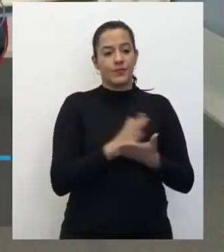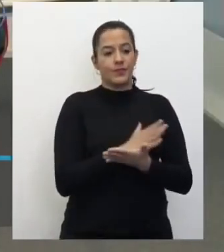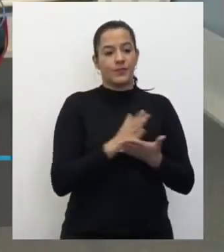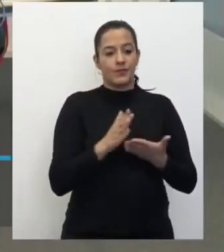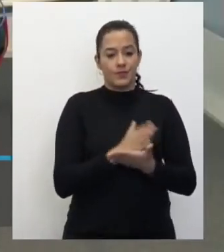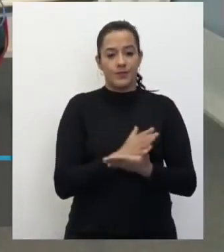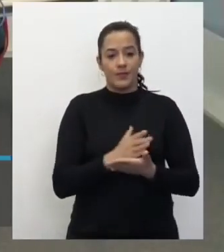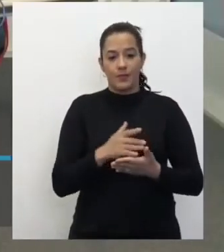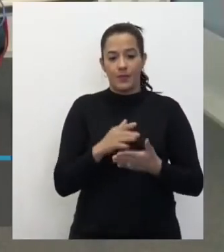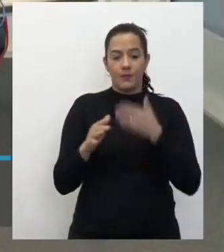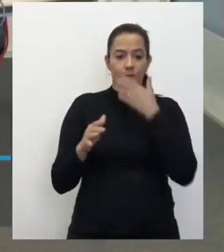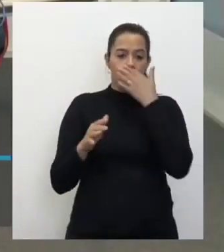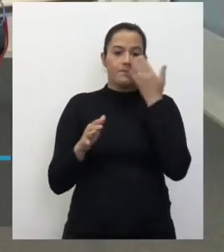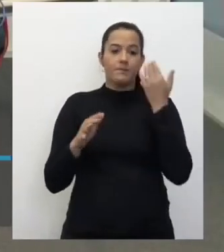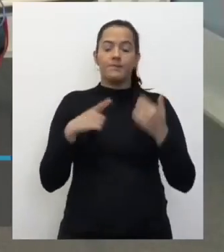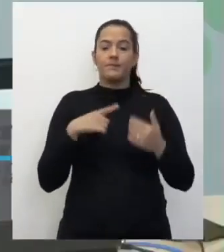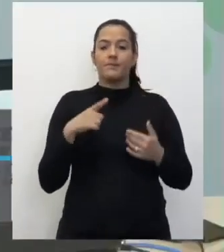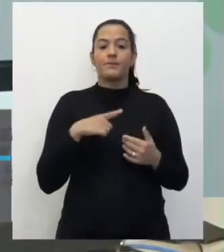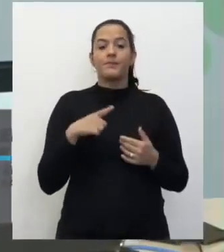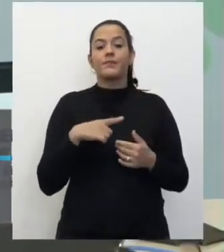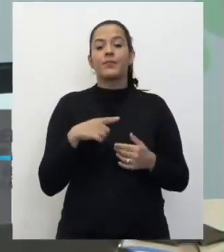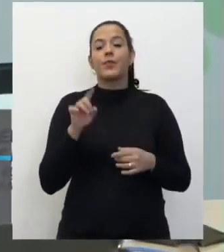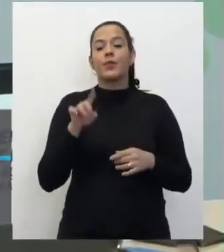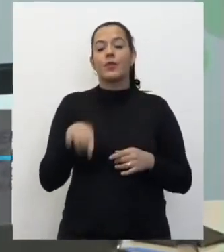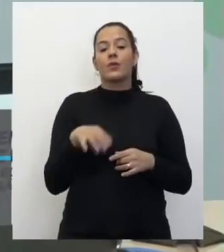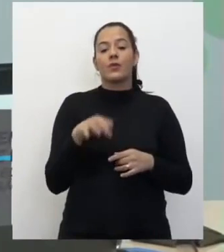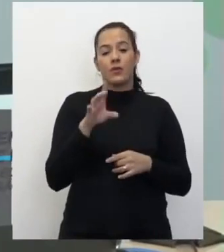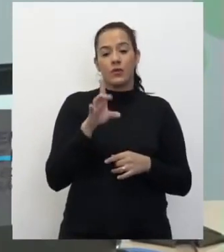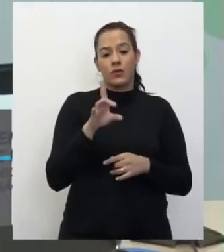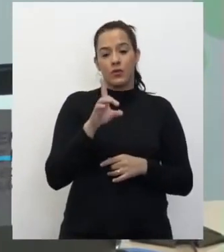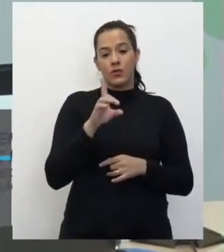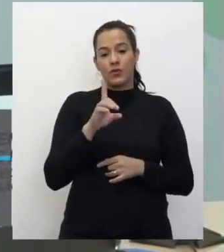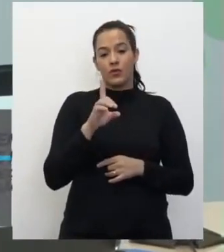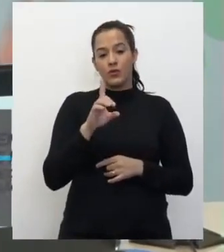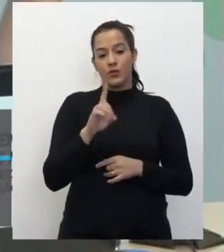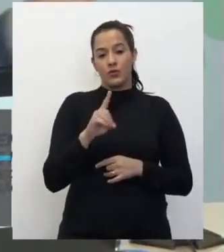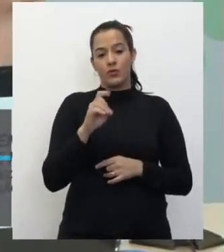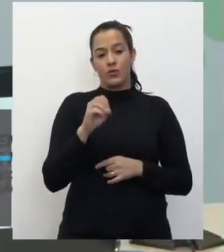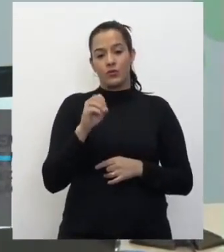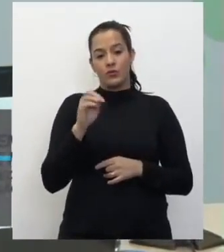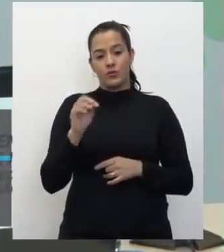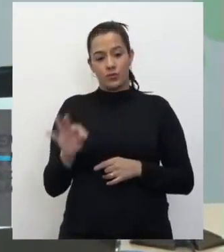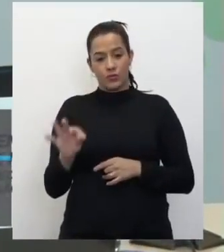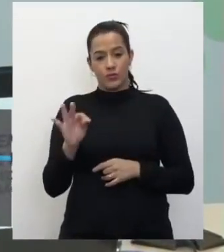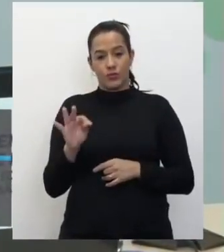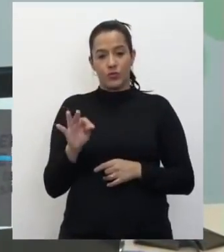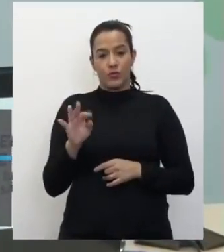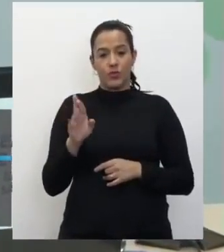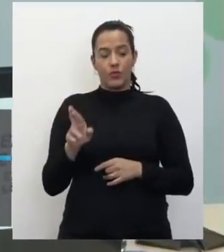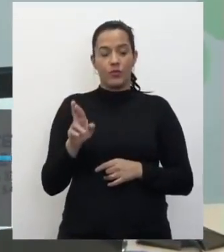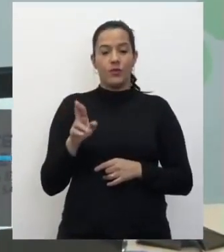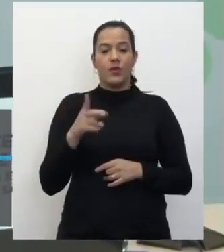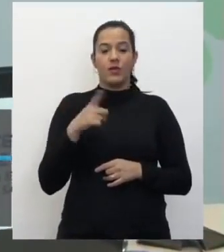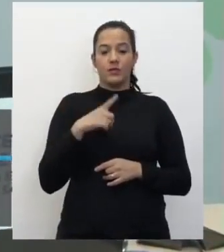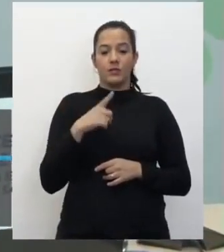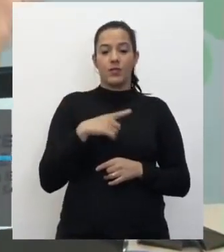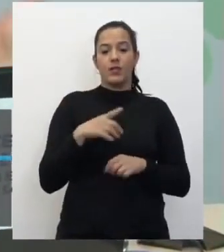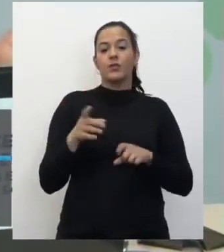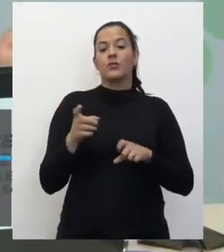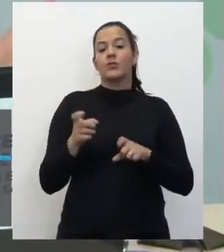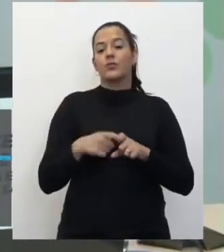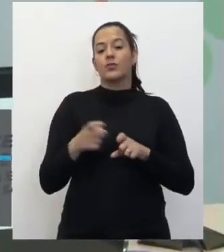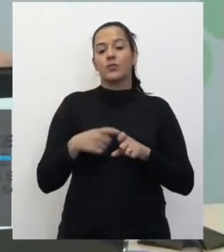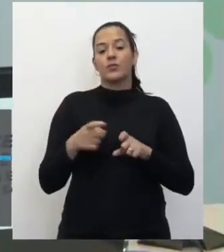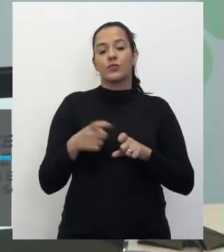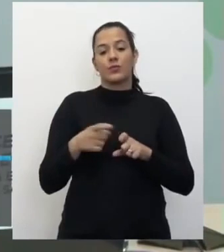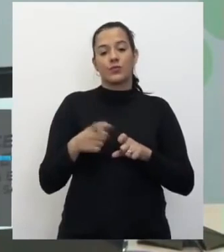indo nessa onda aí de Vingadores, lá no filme do do Thor Ragnarok, aparece o Doutor Estranho, né? No filme, lá numa